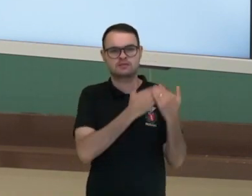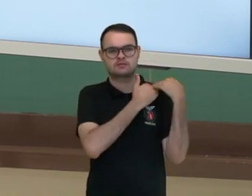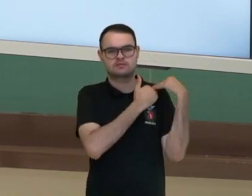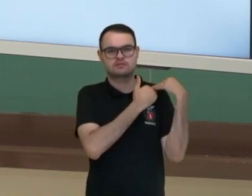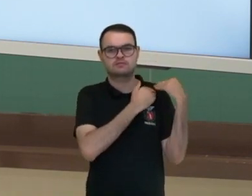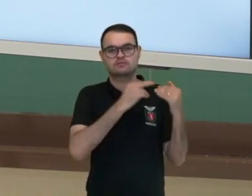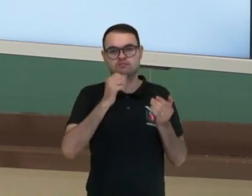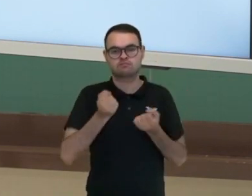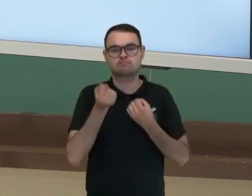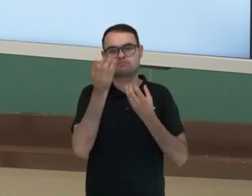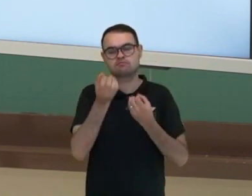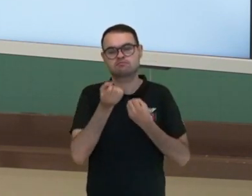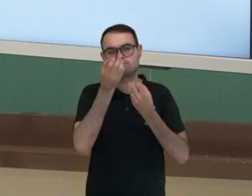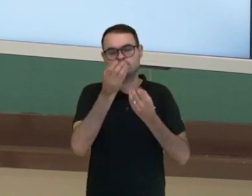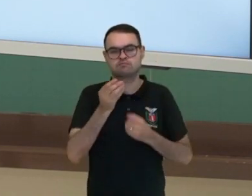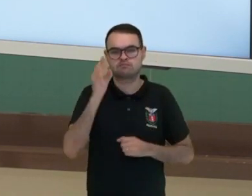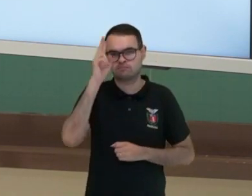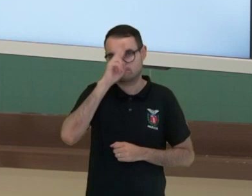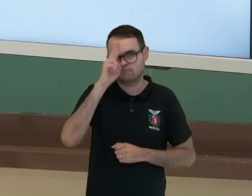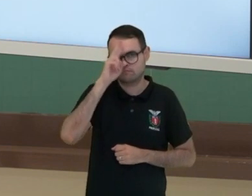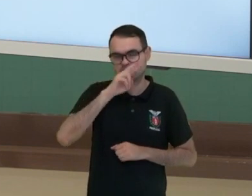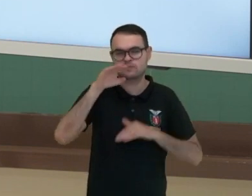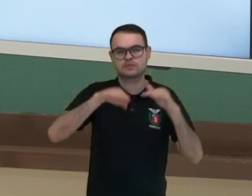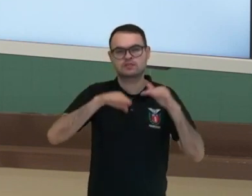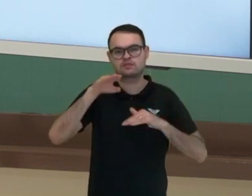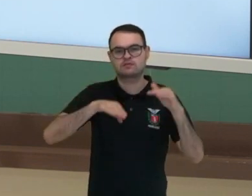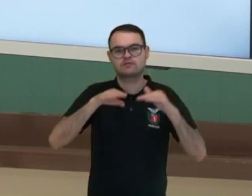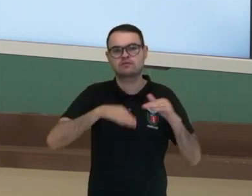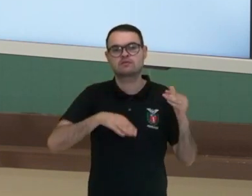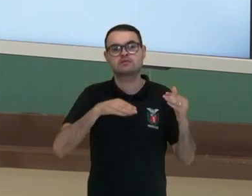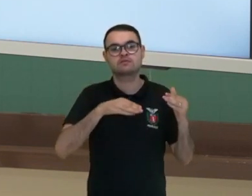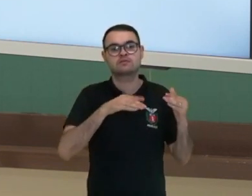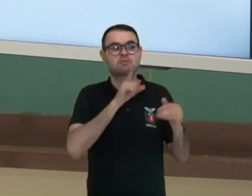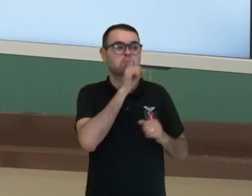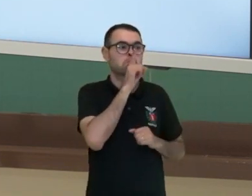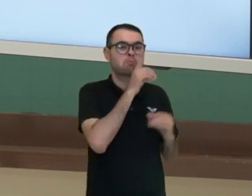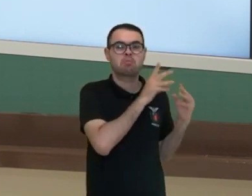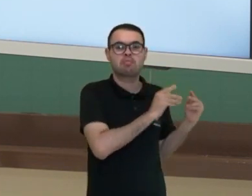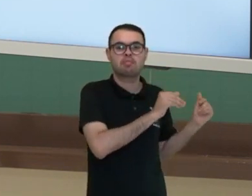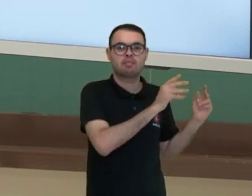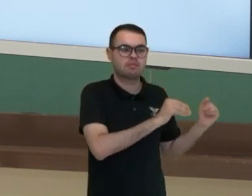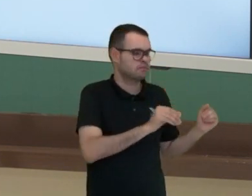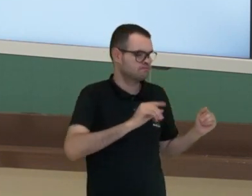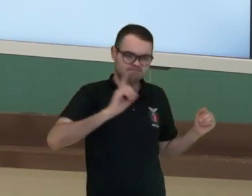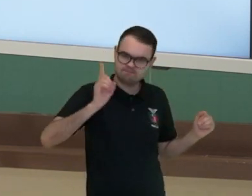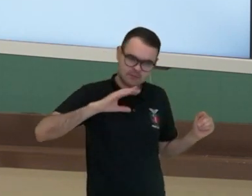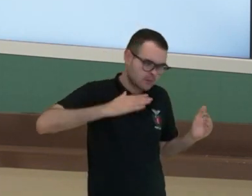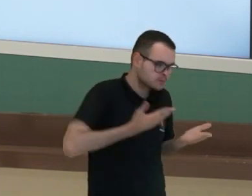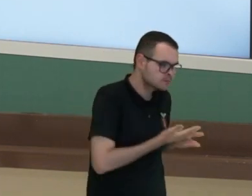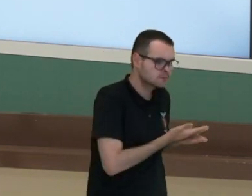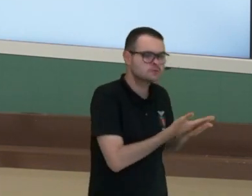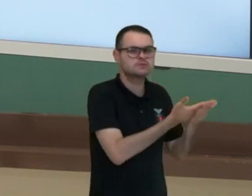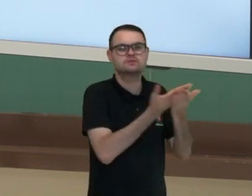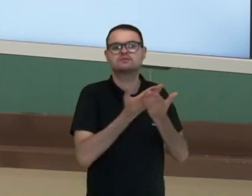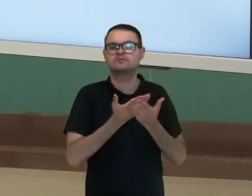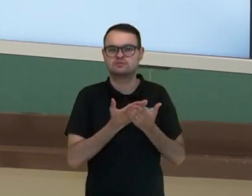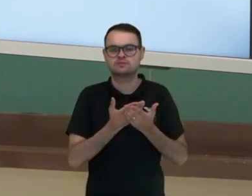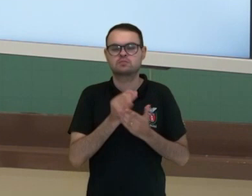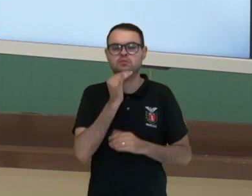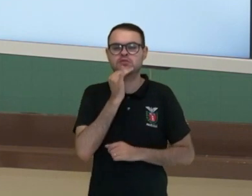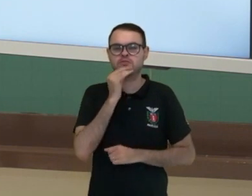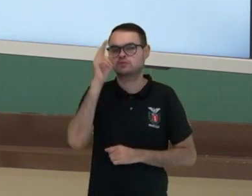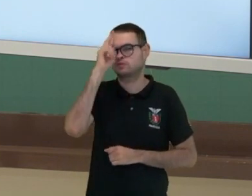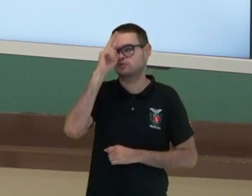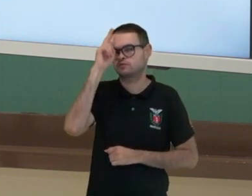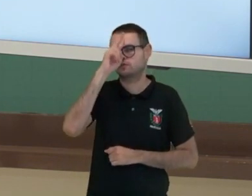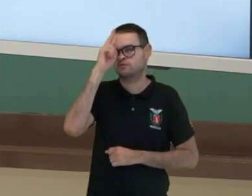responsáveis por contar as histórias que muitas vezes acabam sendo silenciadas, né? Como, por exemplo, a